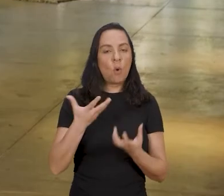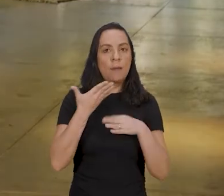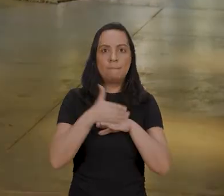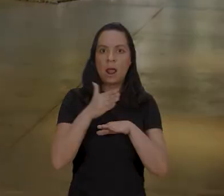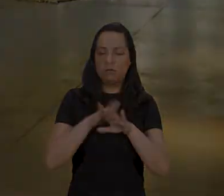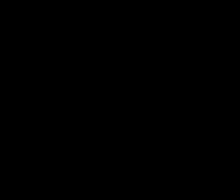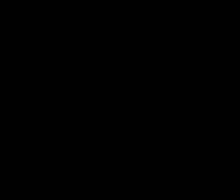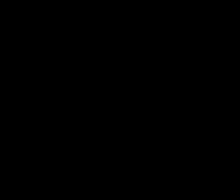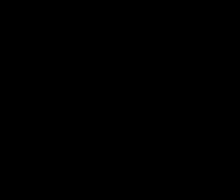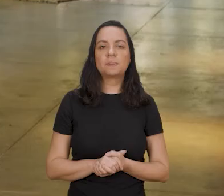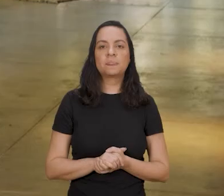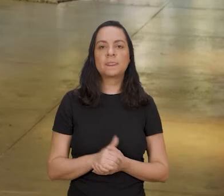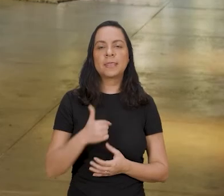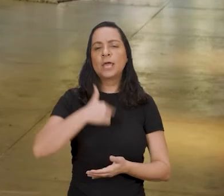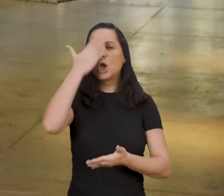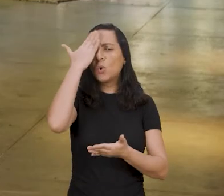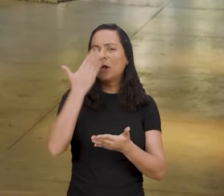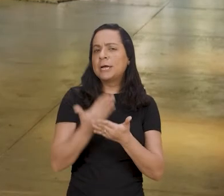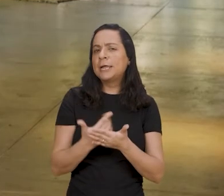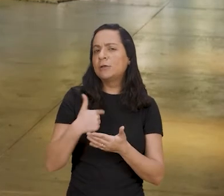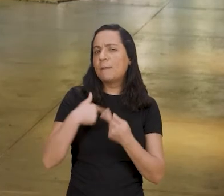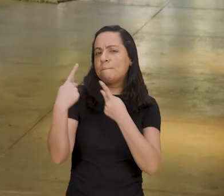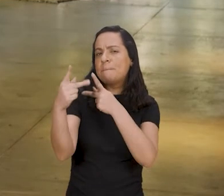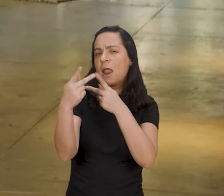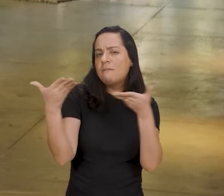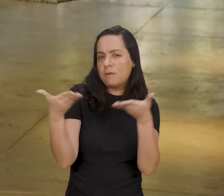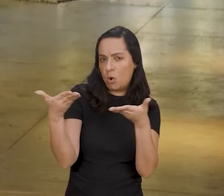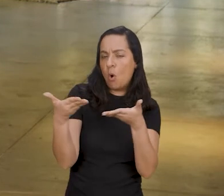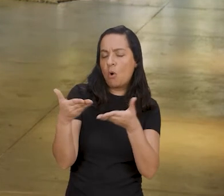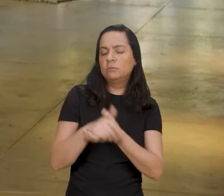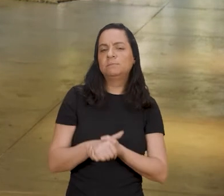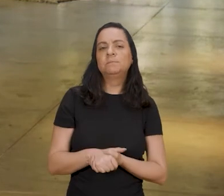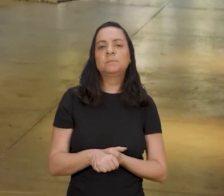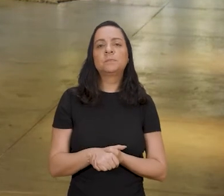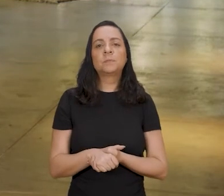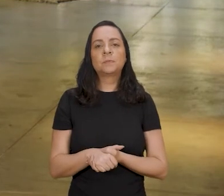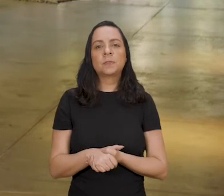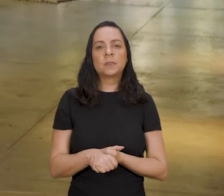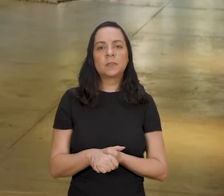prático. E eu creio que essa palavra que eu estarei ministrando,